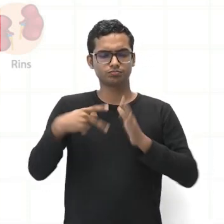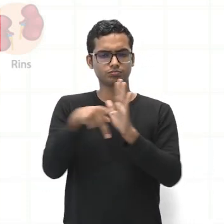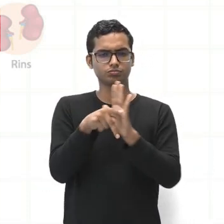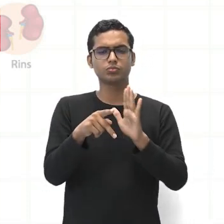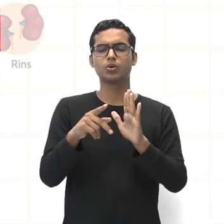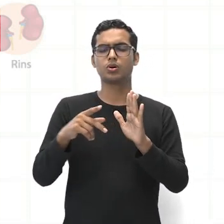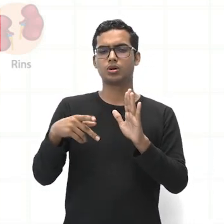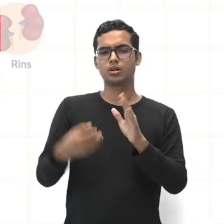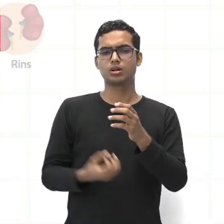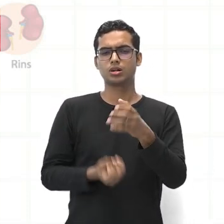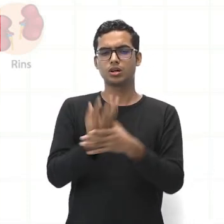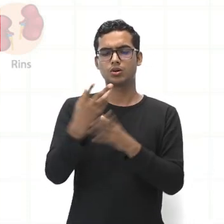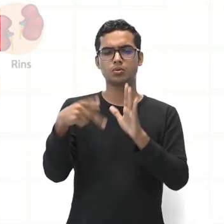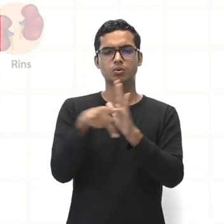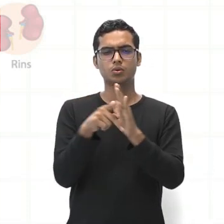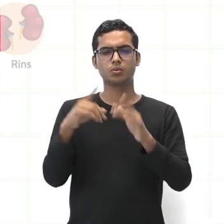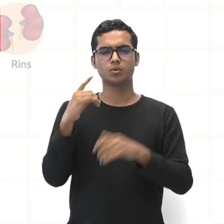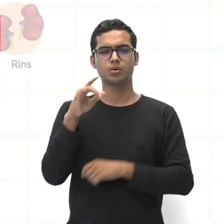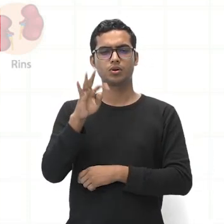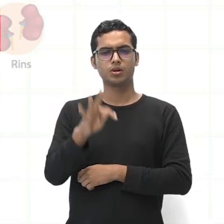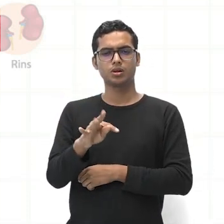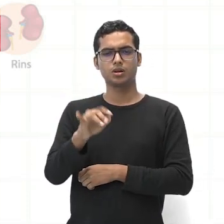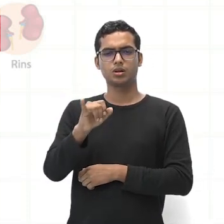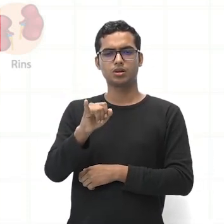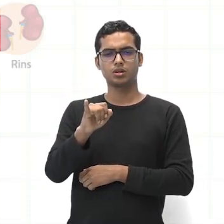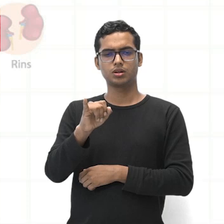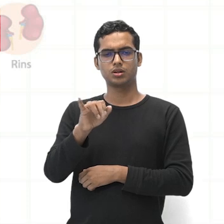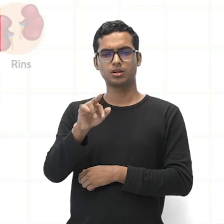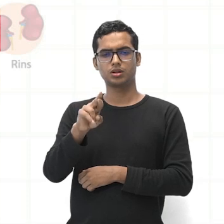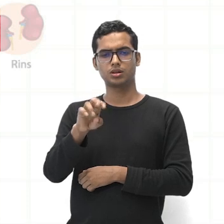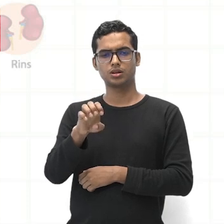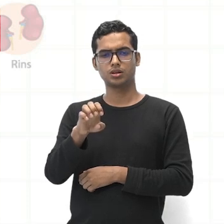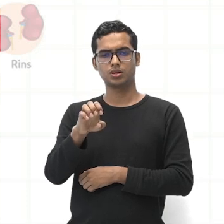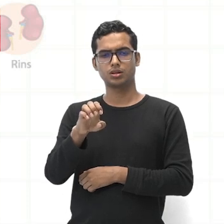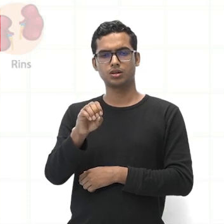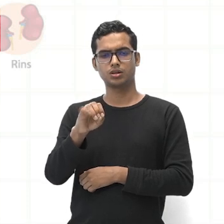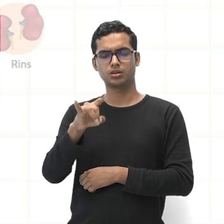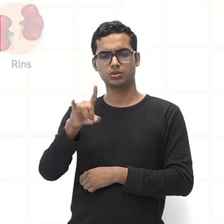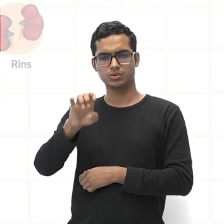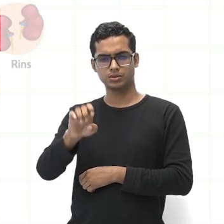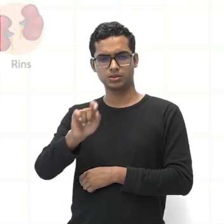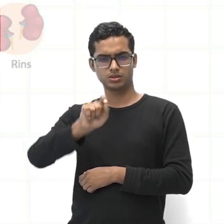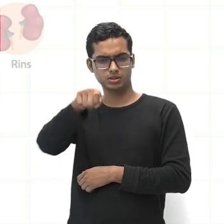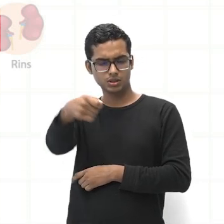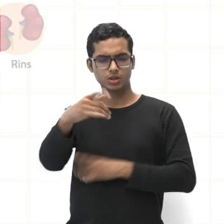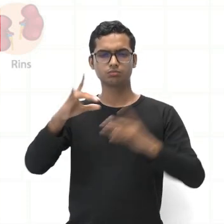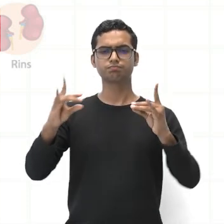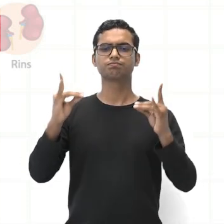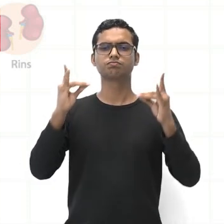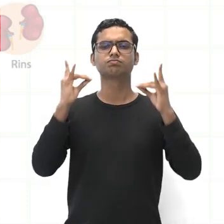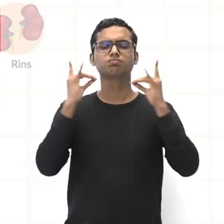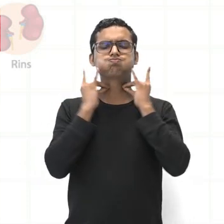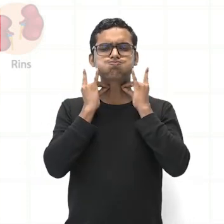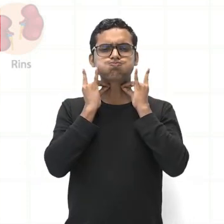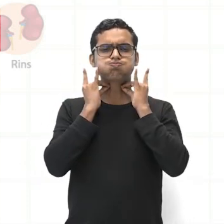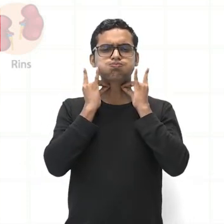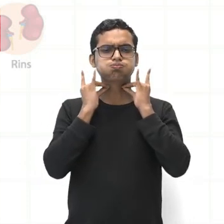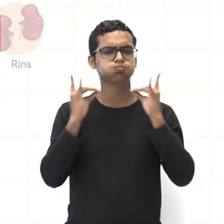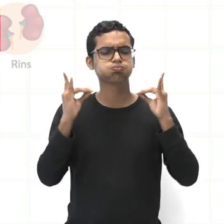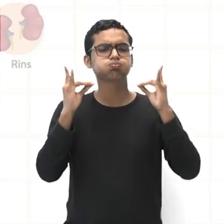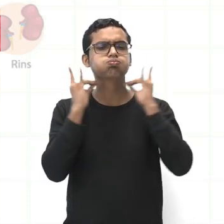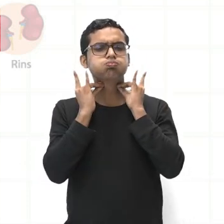pela tireoide. Observe aí na imagem, na região do pescoço, certo? A